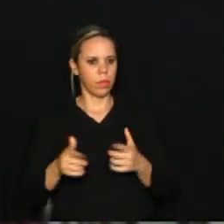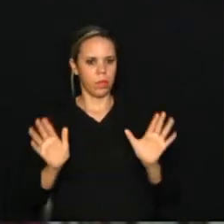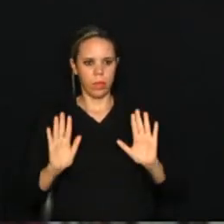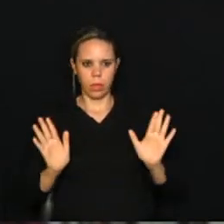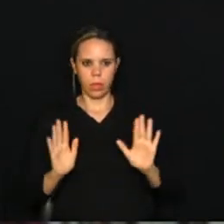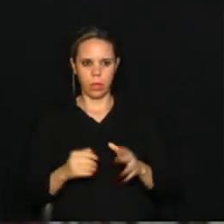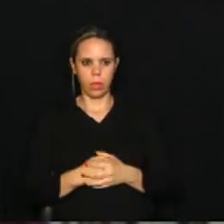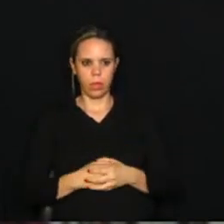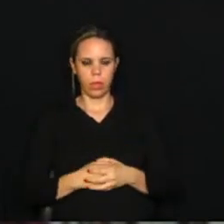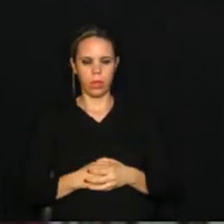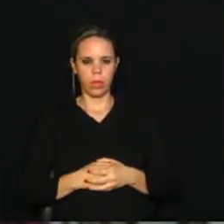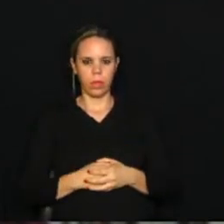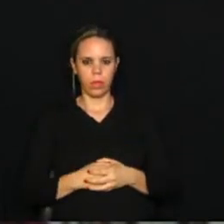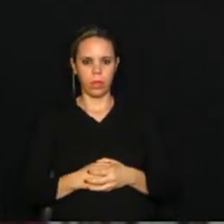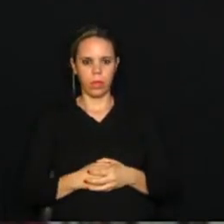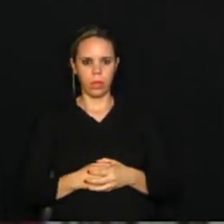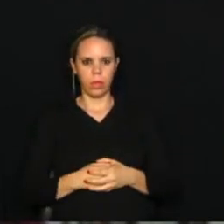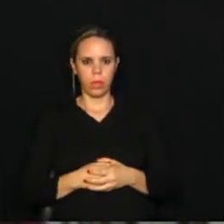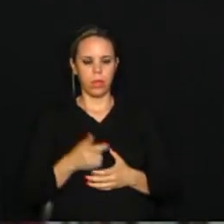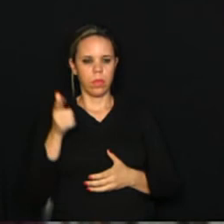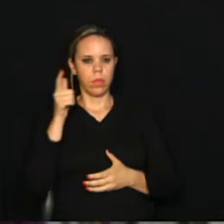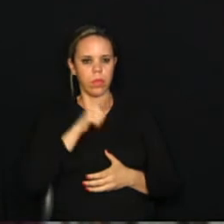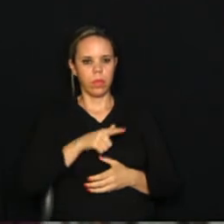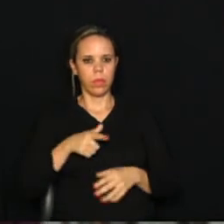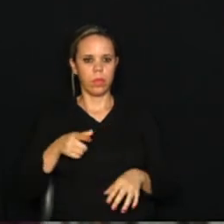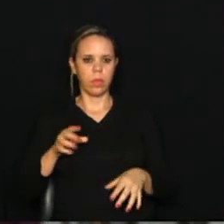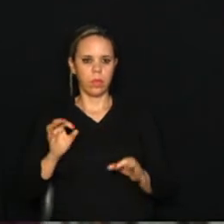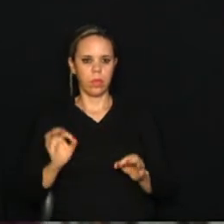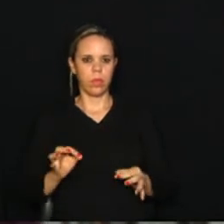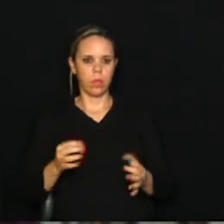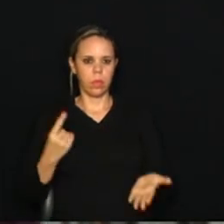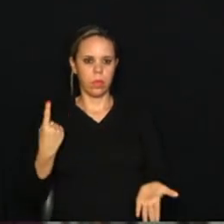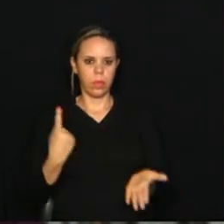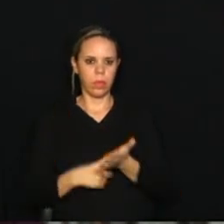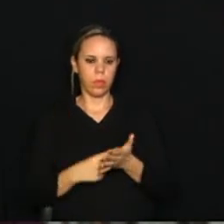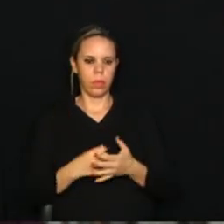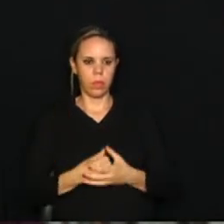algum. Só conseguimos acertar a agenda, né, vereadora?